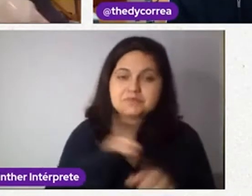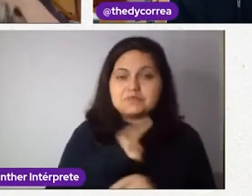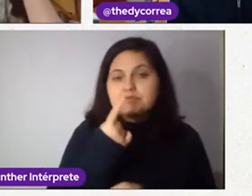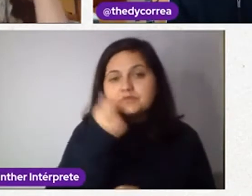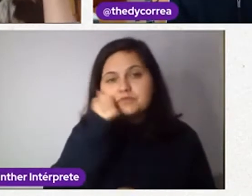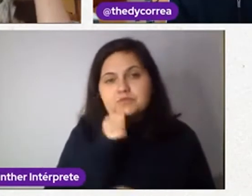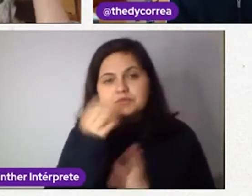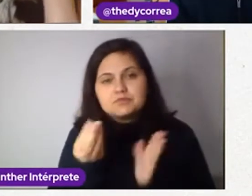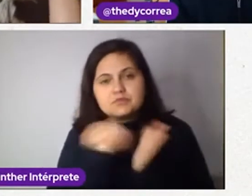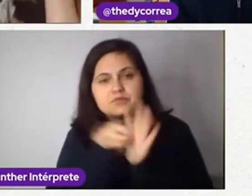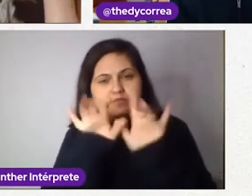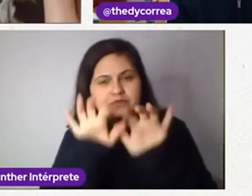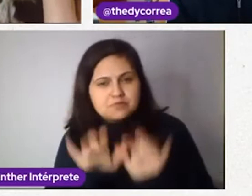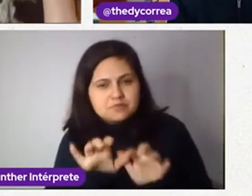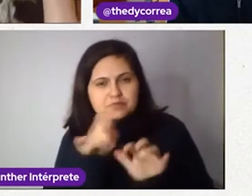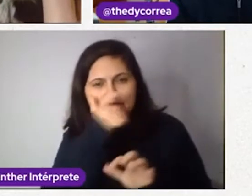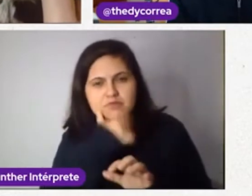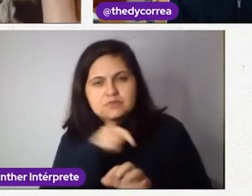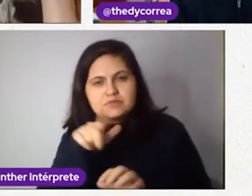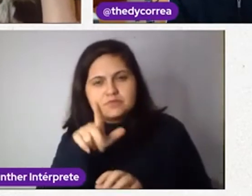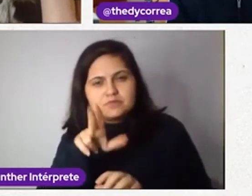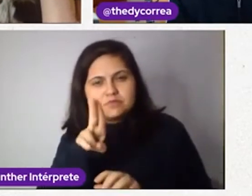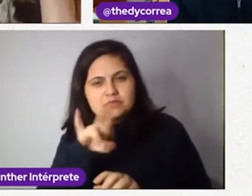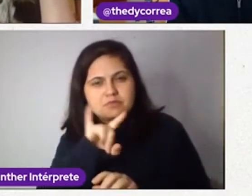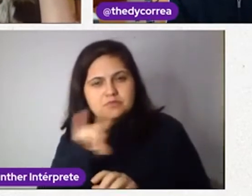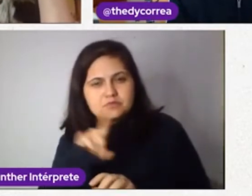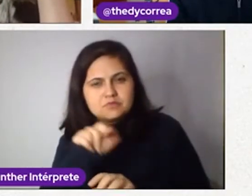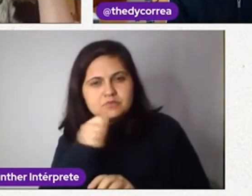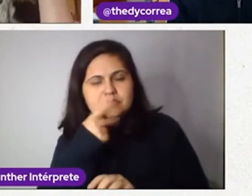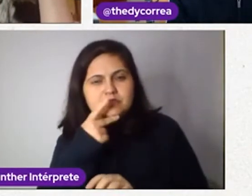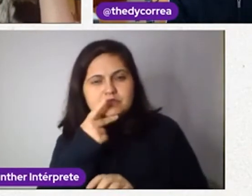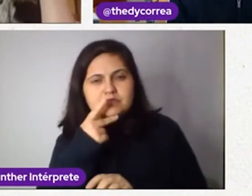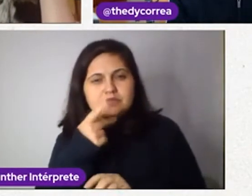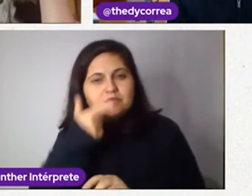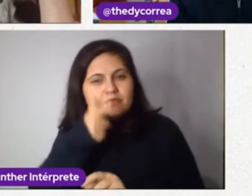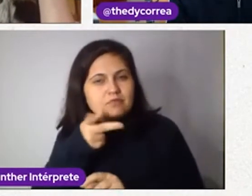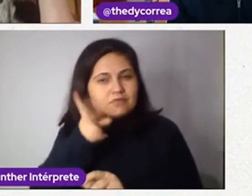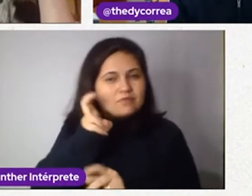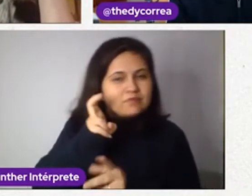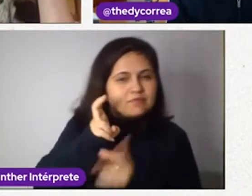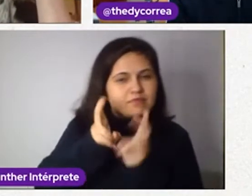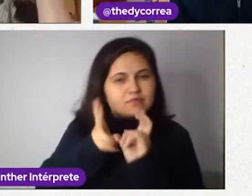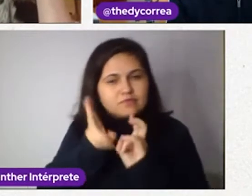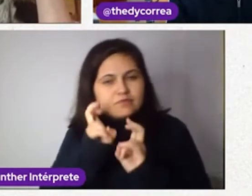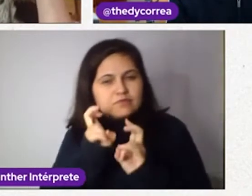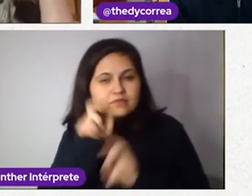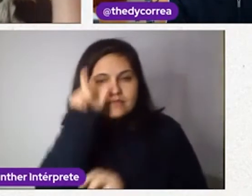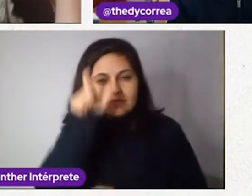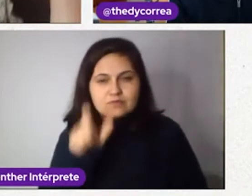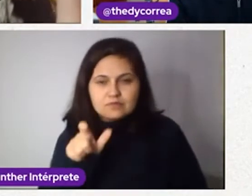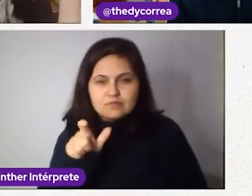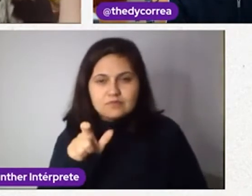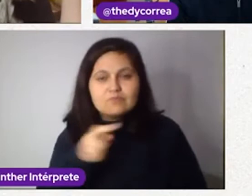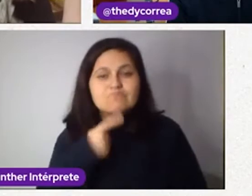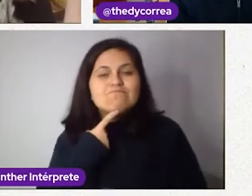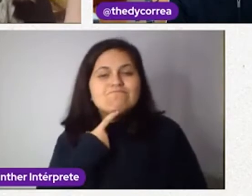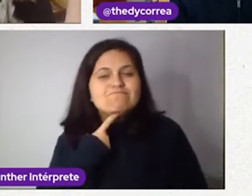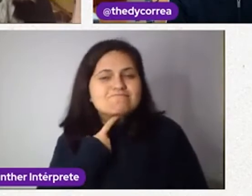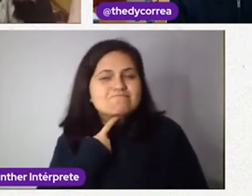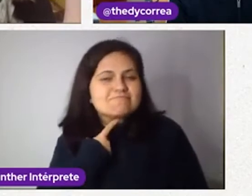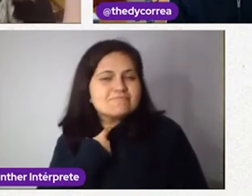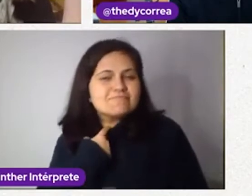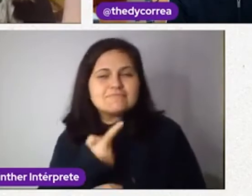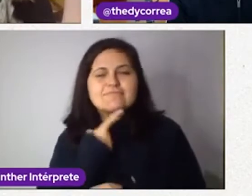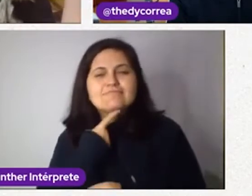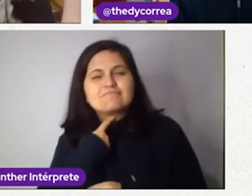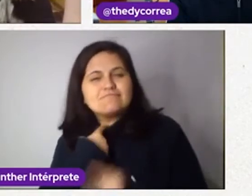que botou um comentário ali, acho que é Luísa o nome dela, dizendo assim, ó, que dá para notar que tu gosta, que tu curte